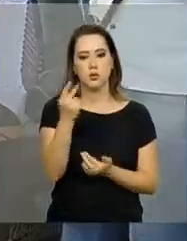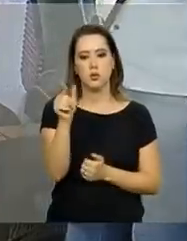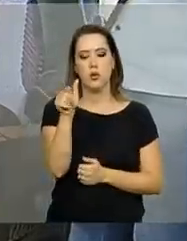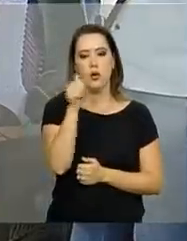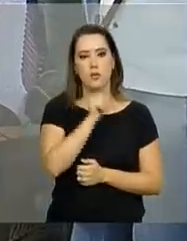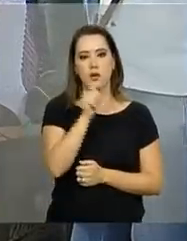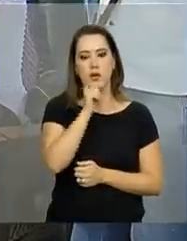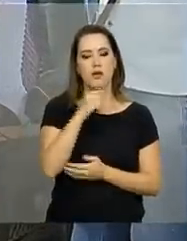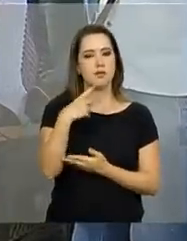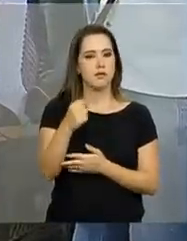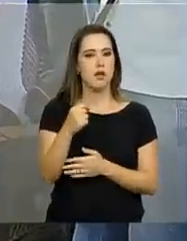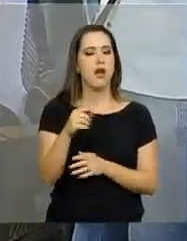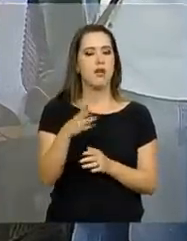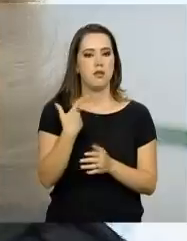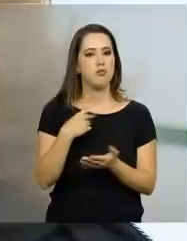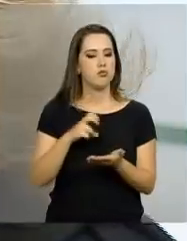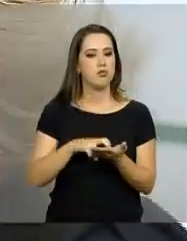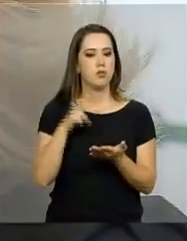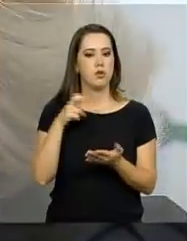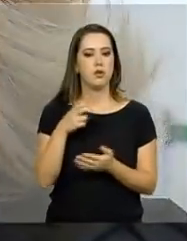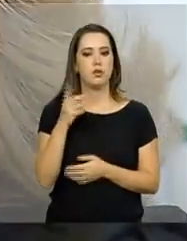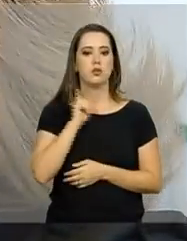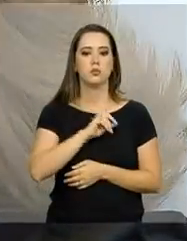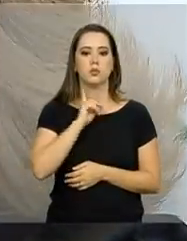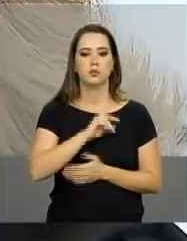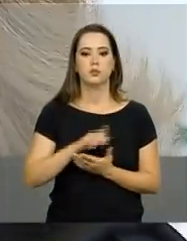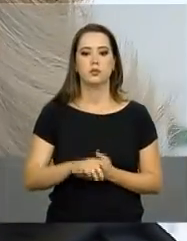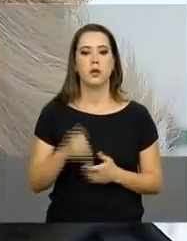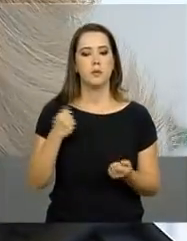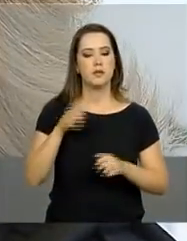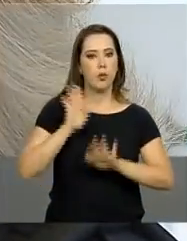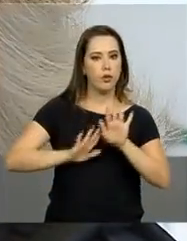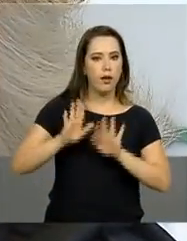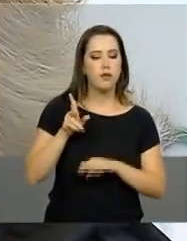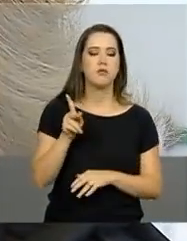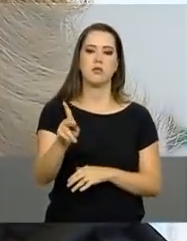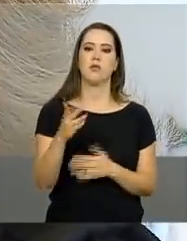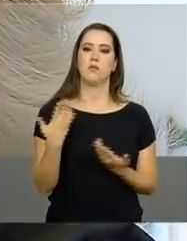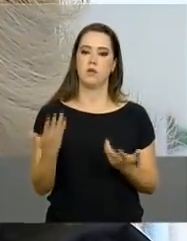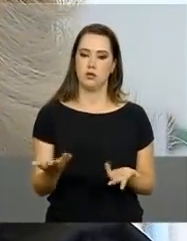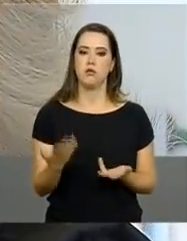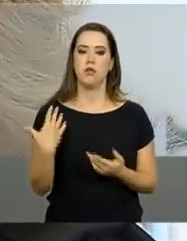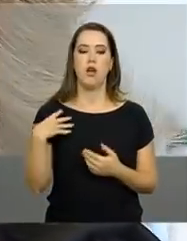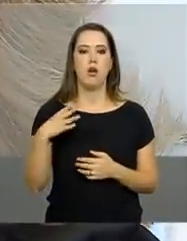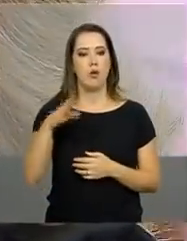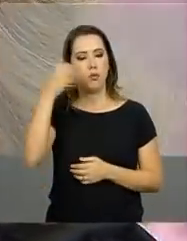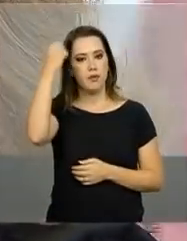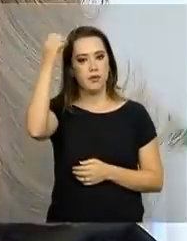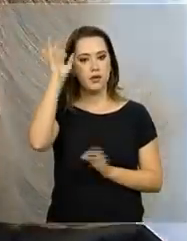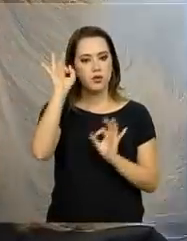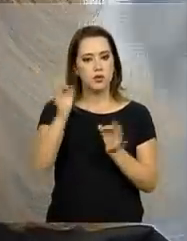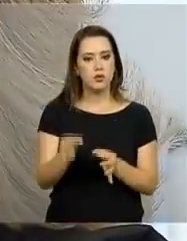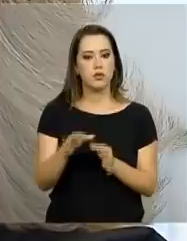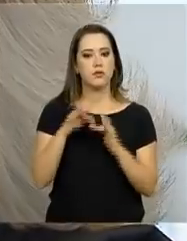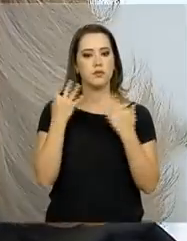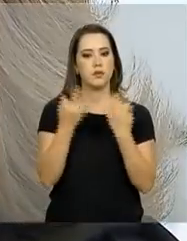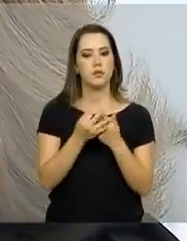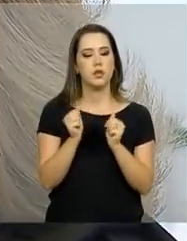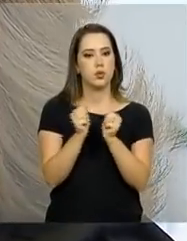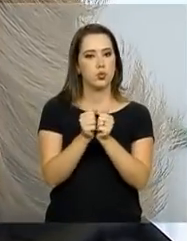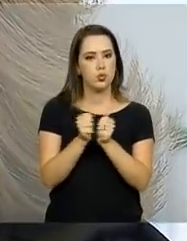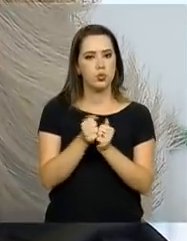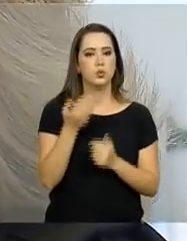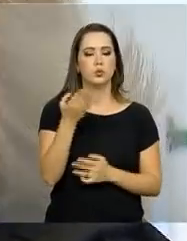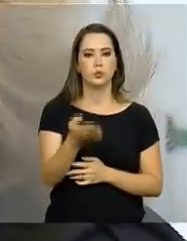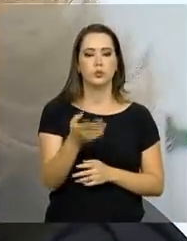que saiu cedo de Belo Horizonte. A gente sempre tem que tomar precauções, né? E foi uma viagem bem planejada, que é uma viagem em família.